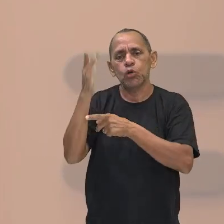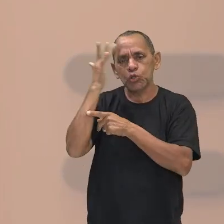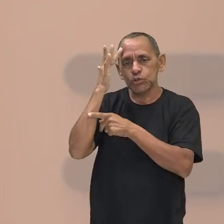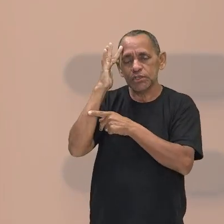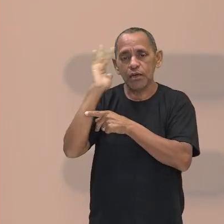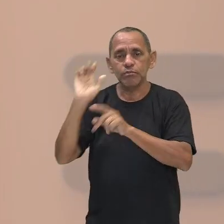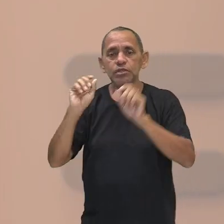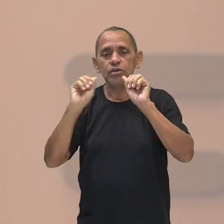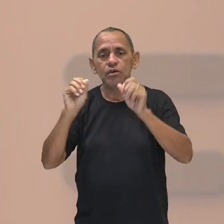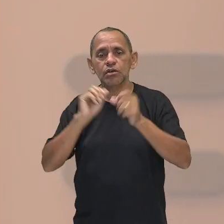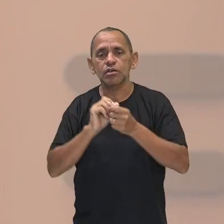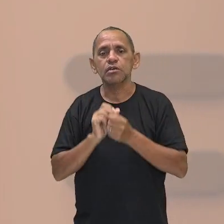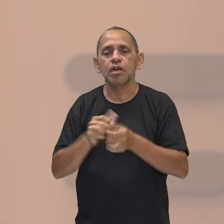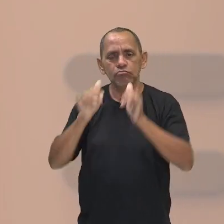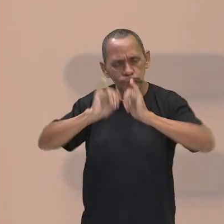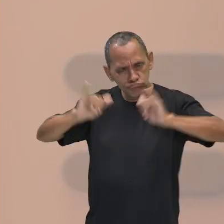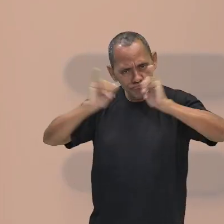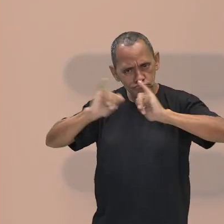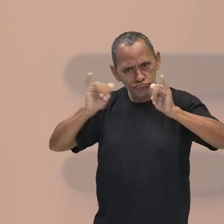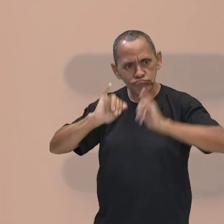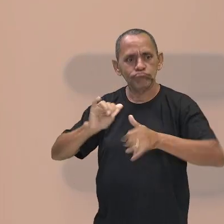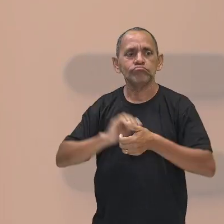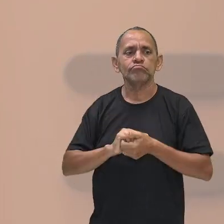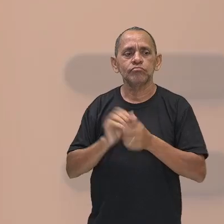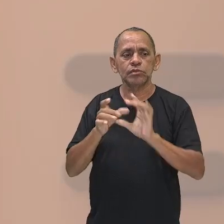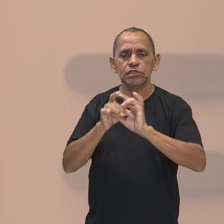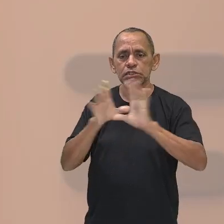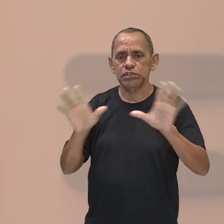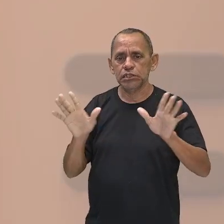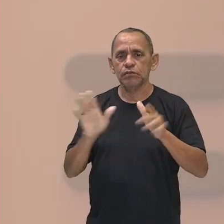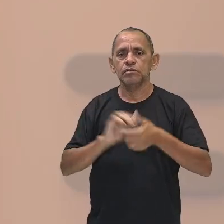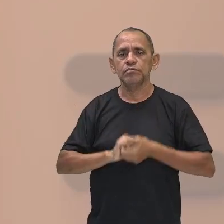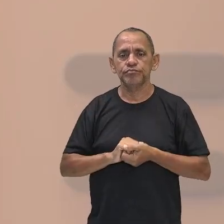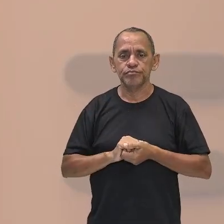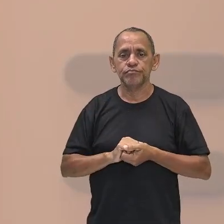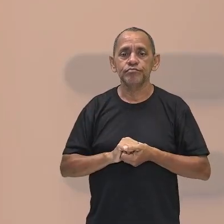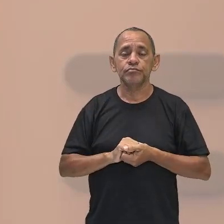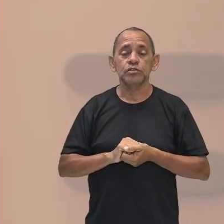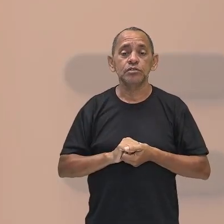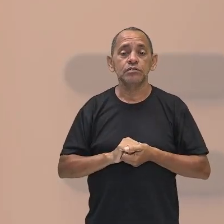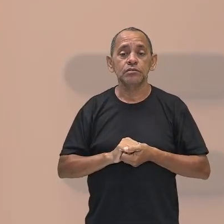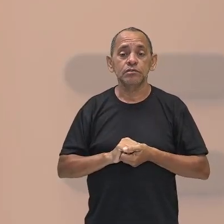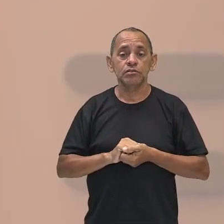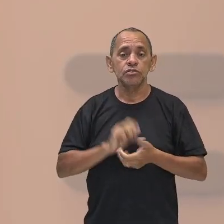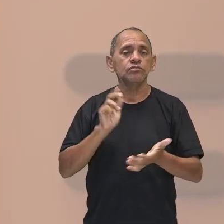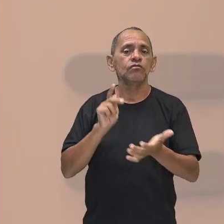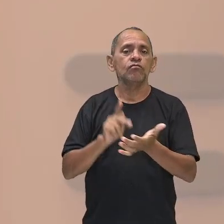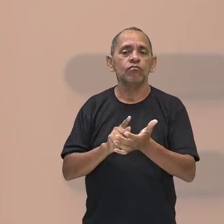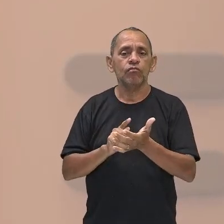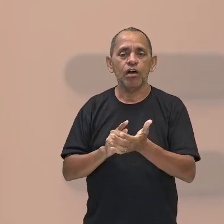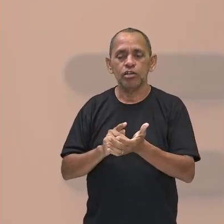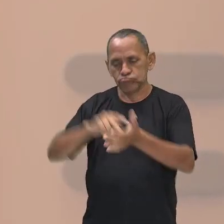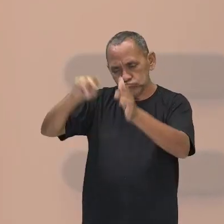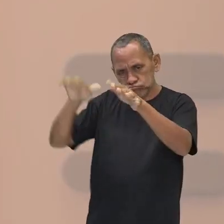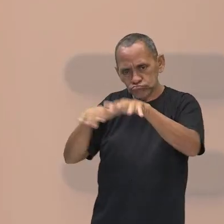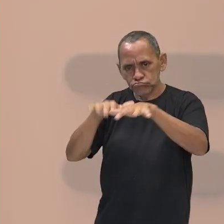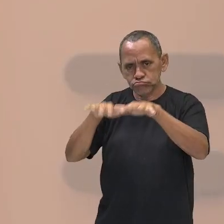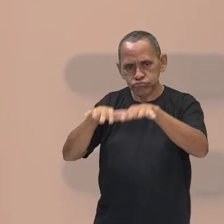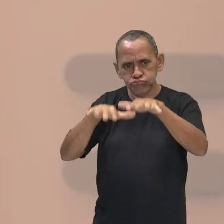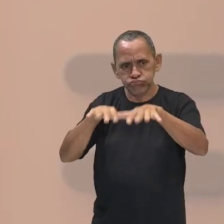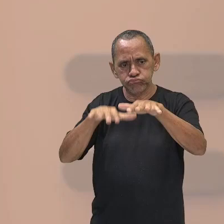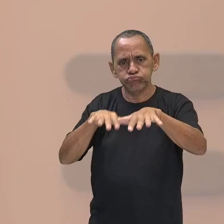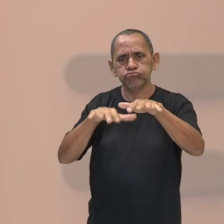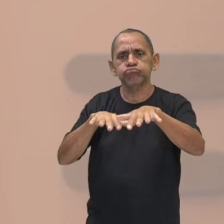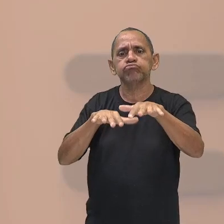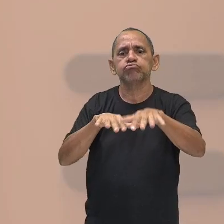que tinha sido proclamado, né, a república. Inclusive, quando eles fazem uma marcha, né, principalmente ali no Rio de Janeiro e São